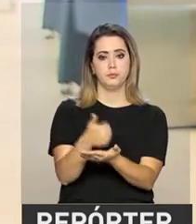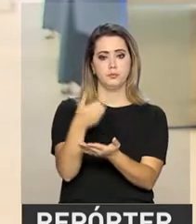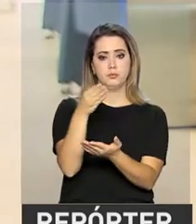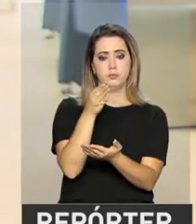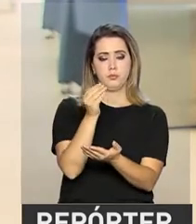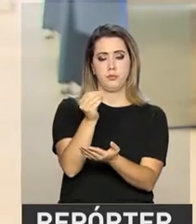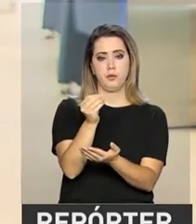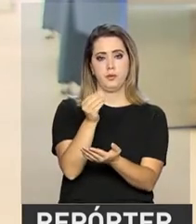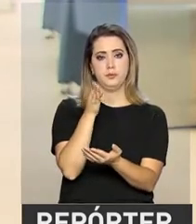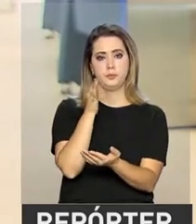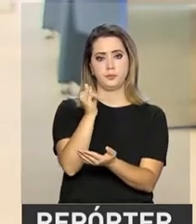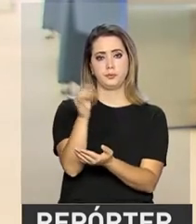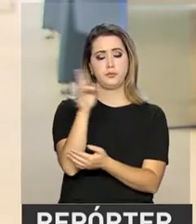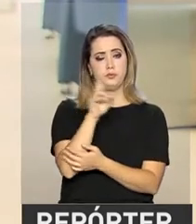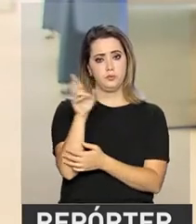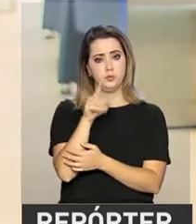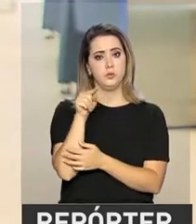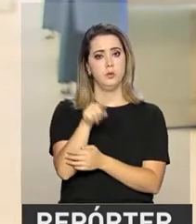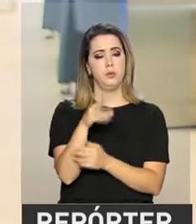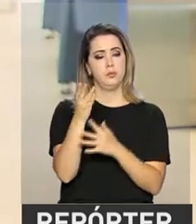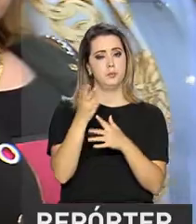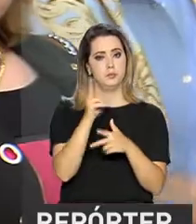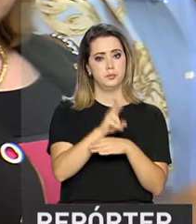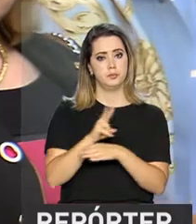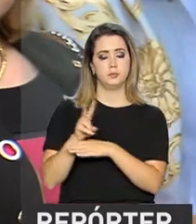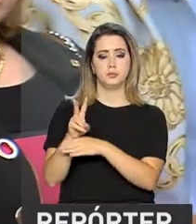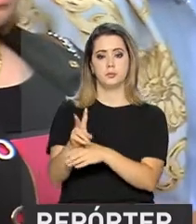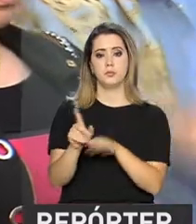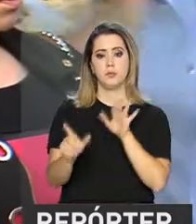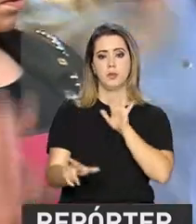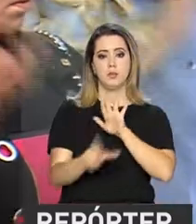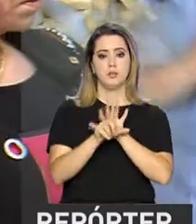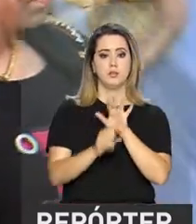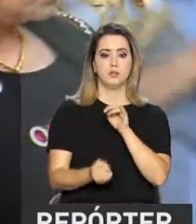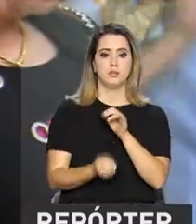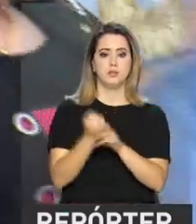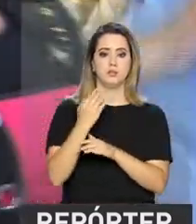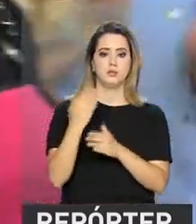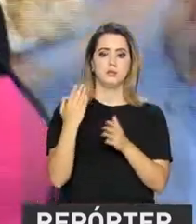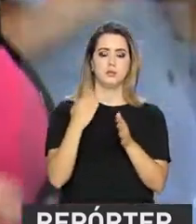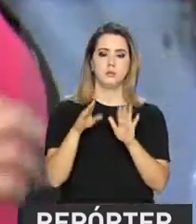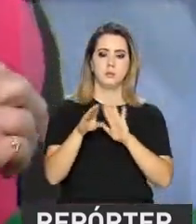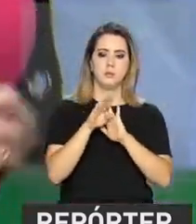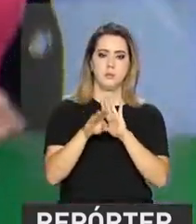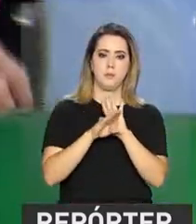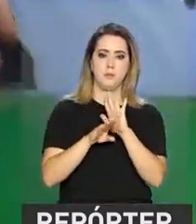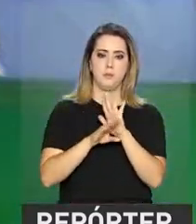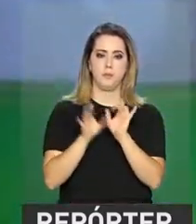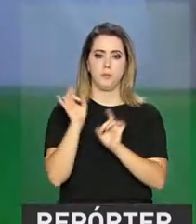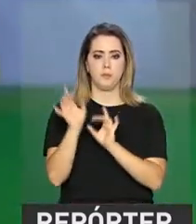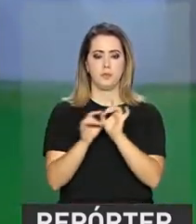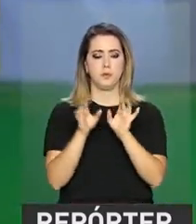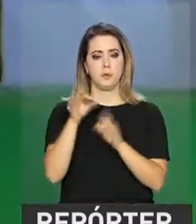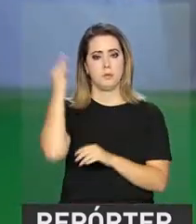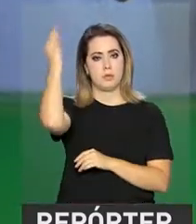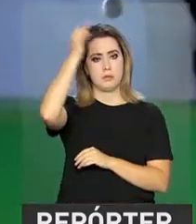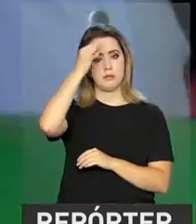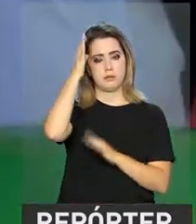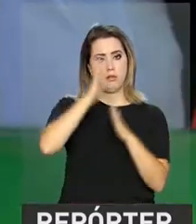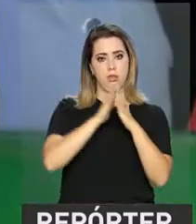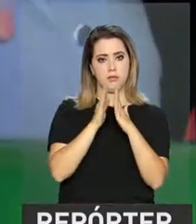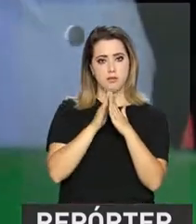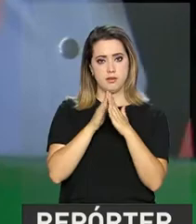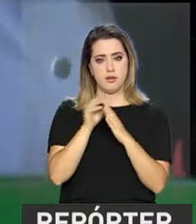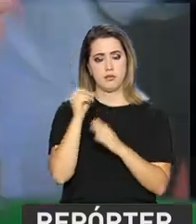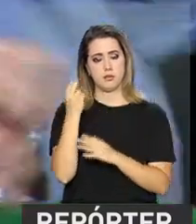de reais para esse tipo de financiamento a lei que cria o programa de financiamento específico para santas casas e hospitais